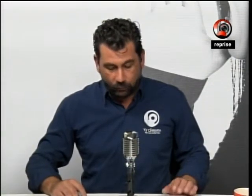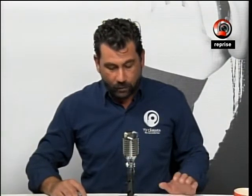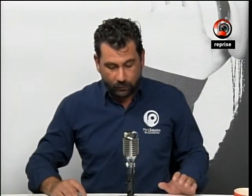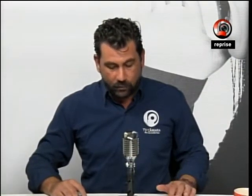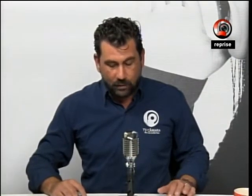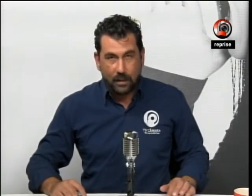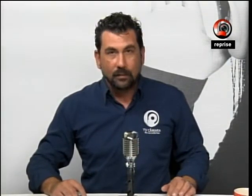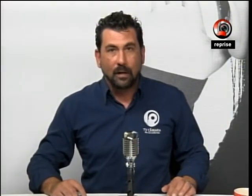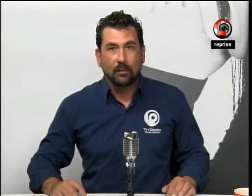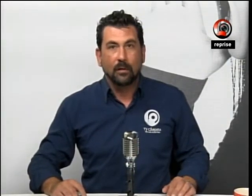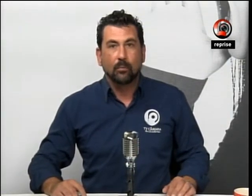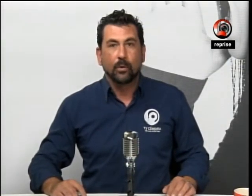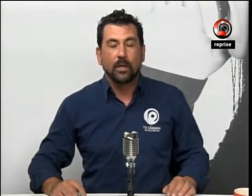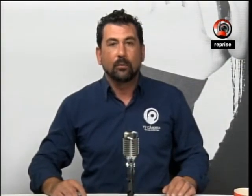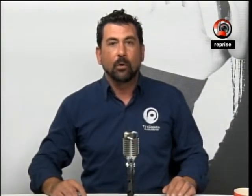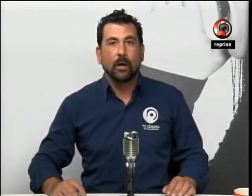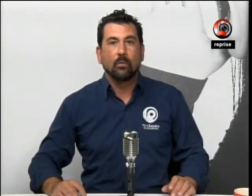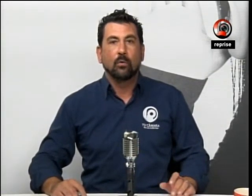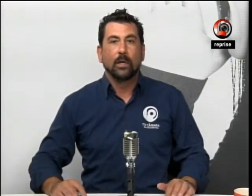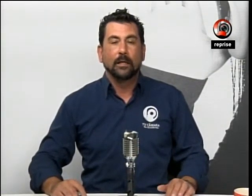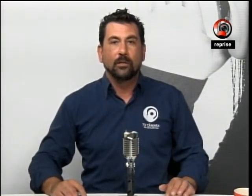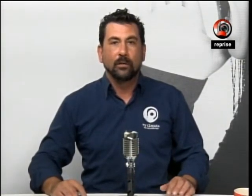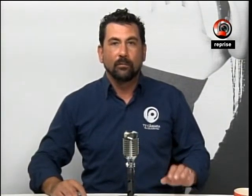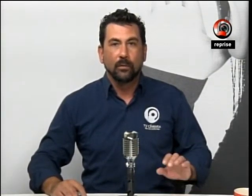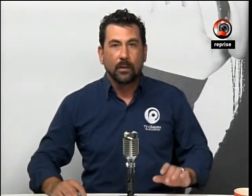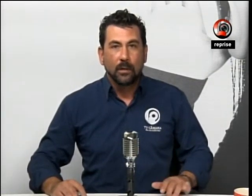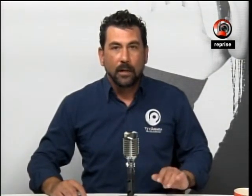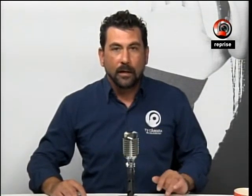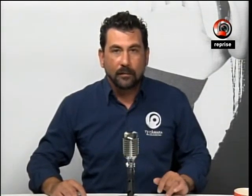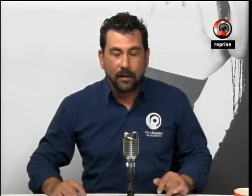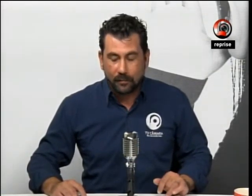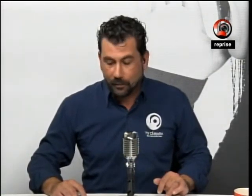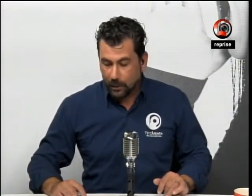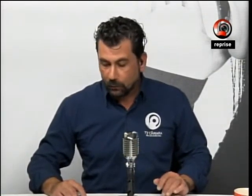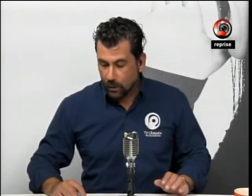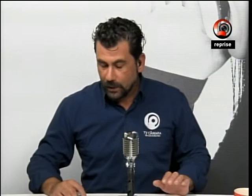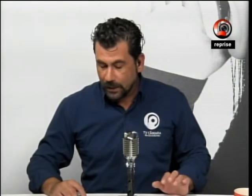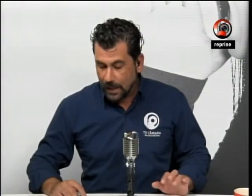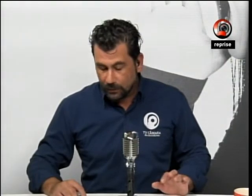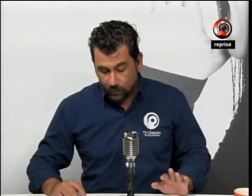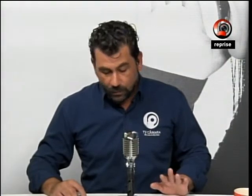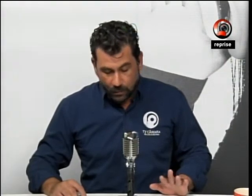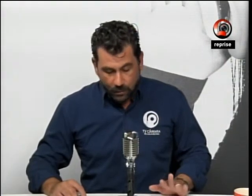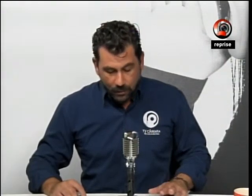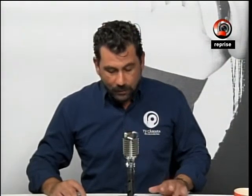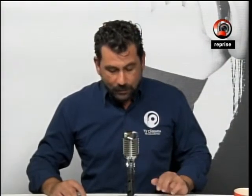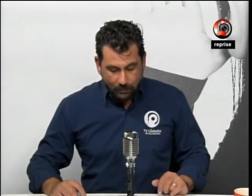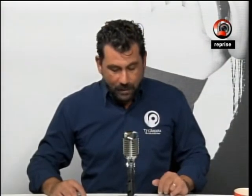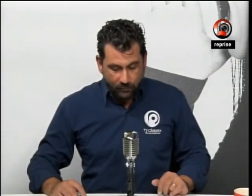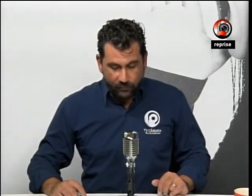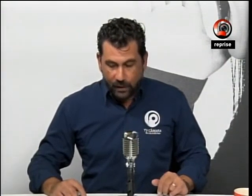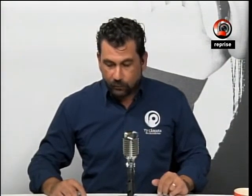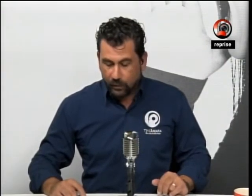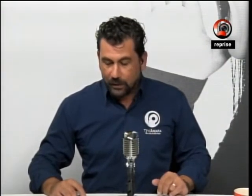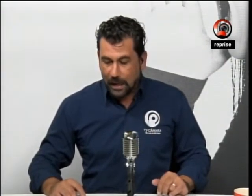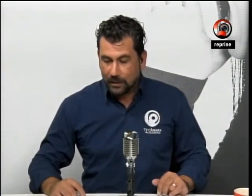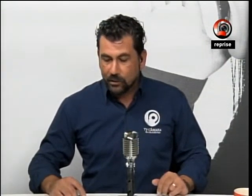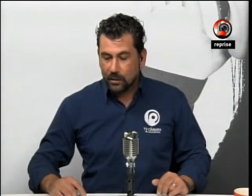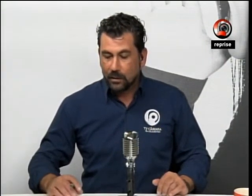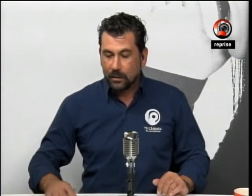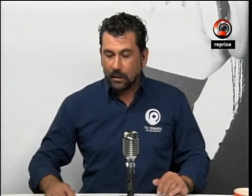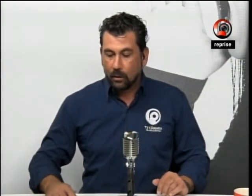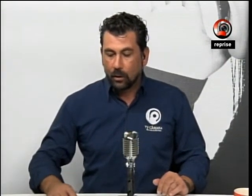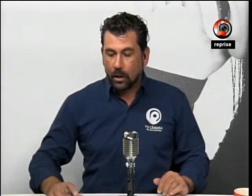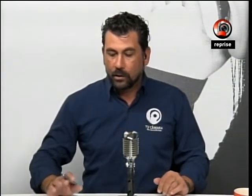devidas ações de indenização por dano moral coletivo, ressarcimento ao erário e também